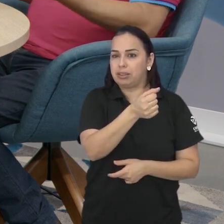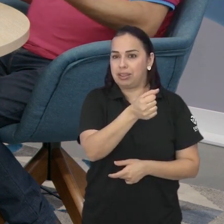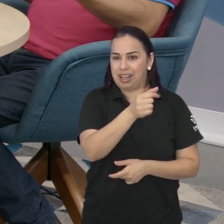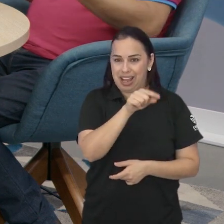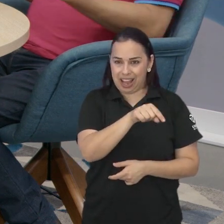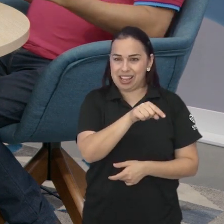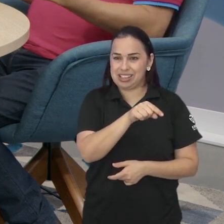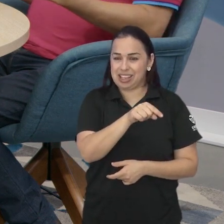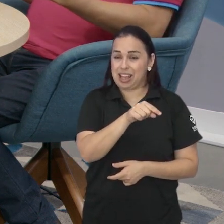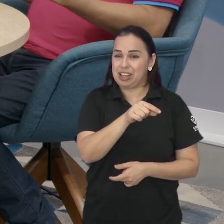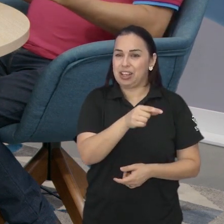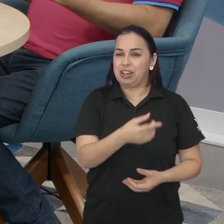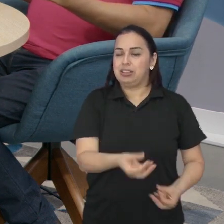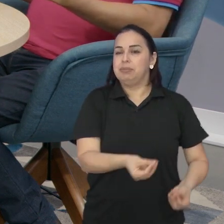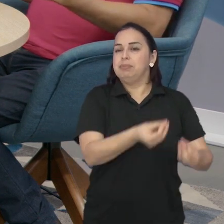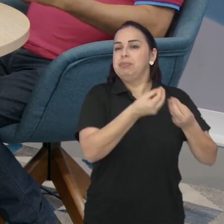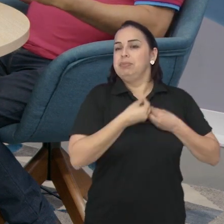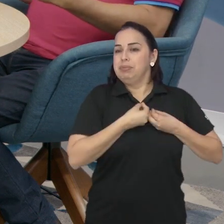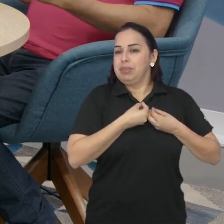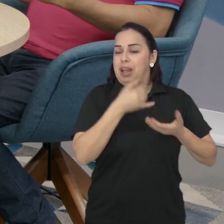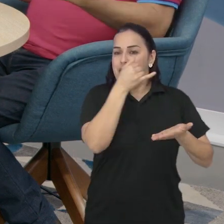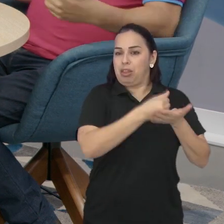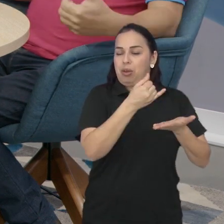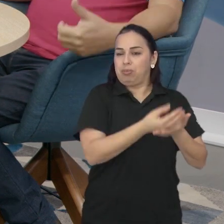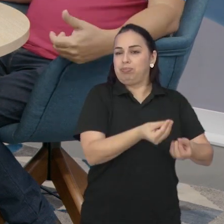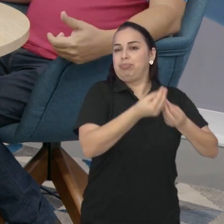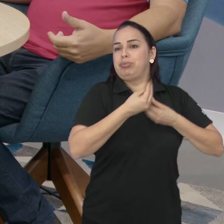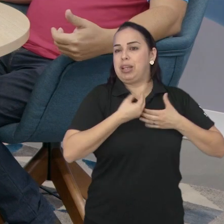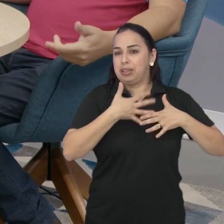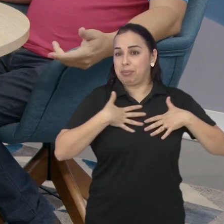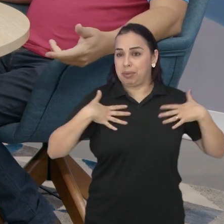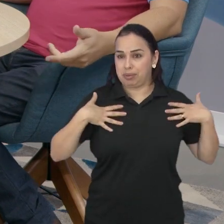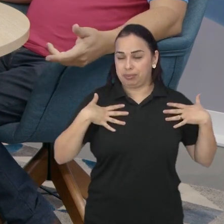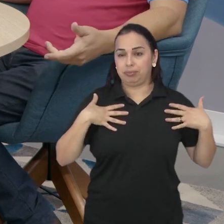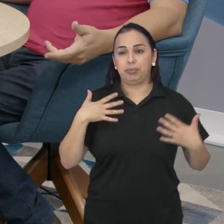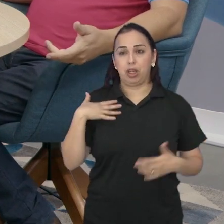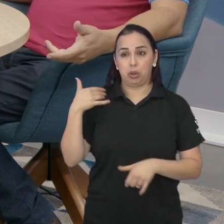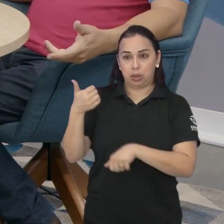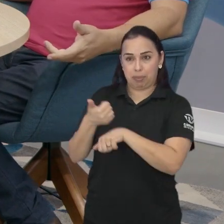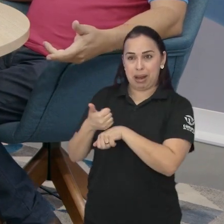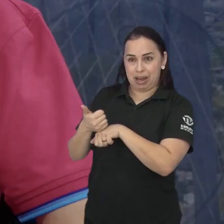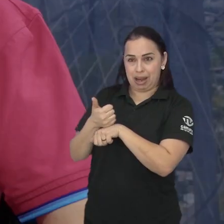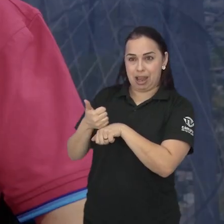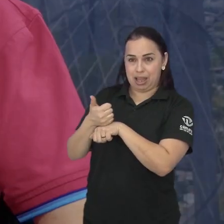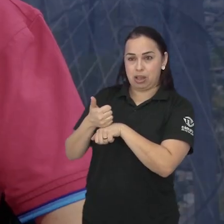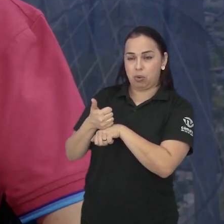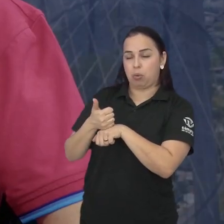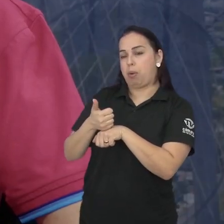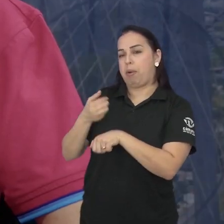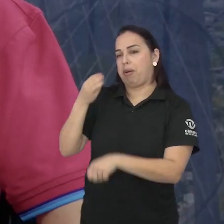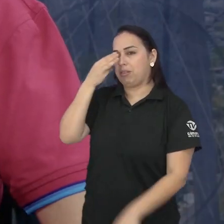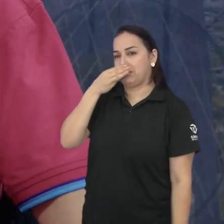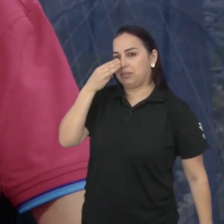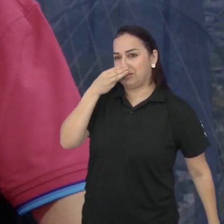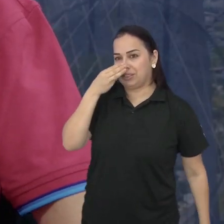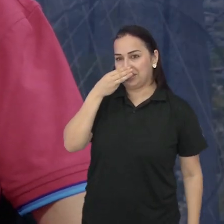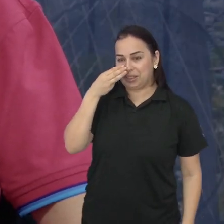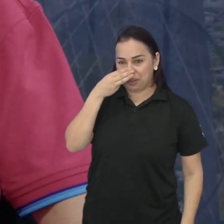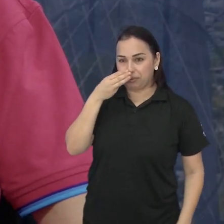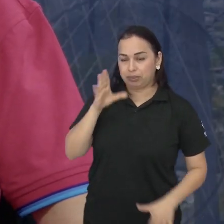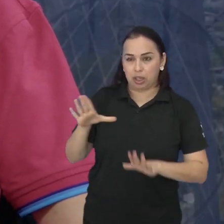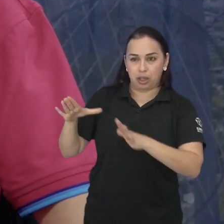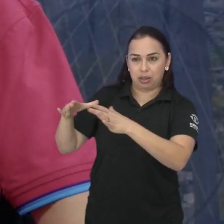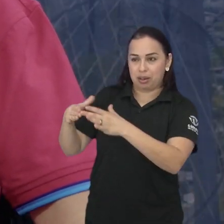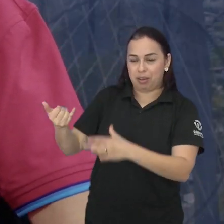Essa droga pode compensar as dores. Quando a gente trabalhei com profissionais do sexo na rua, as profissionais do